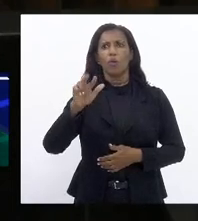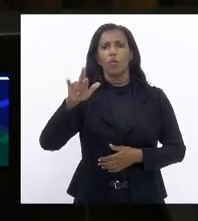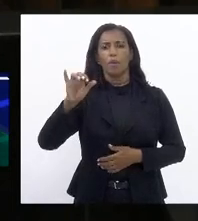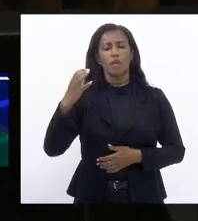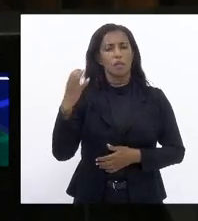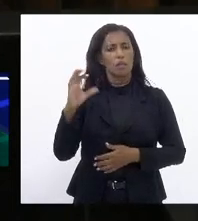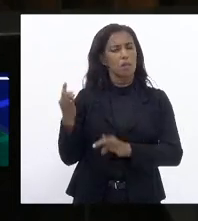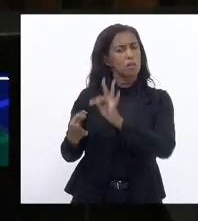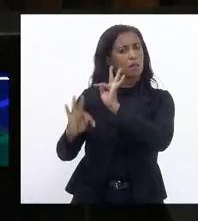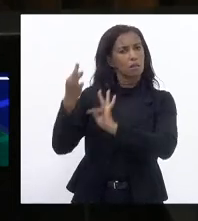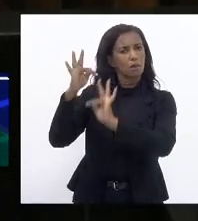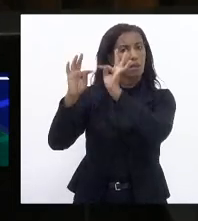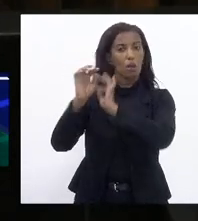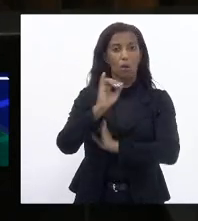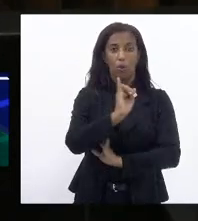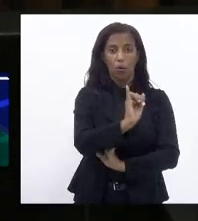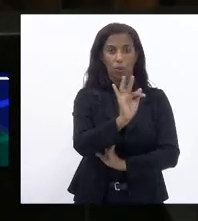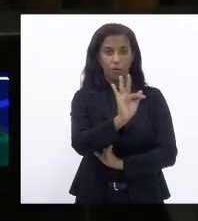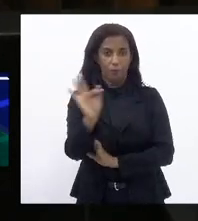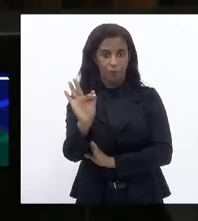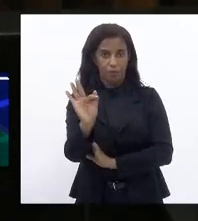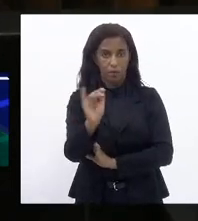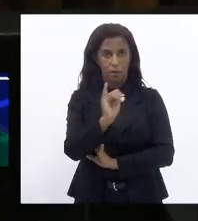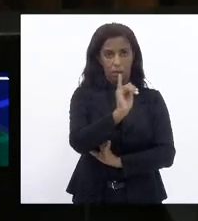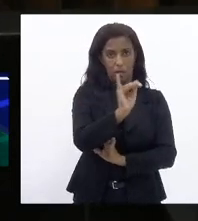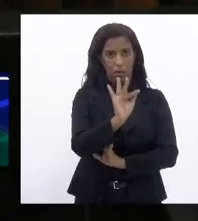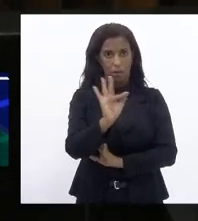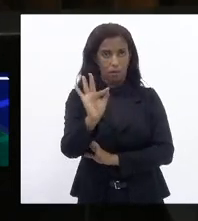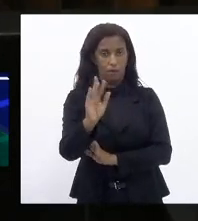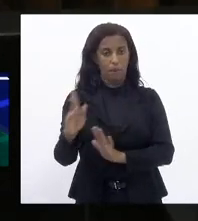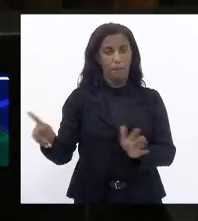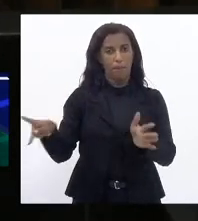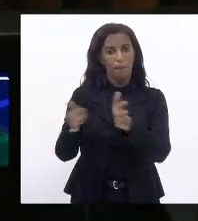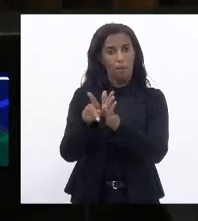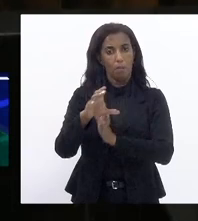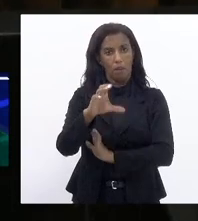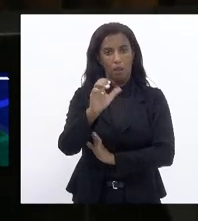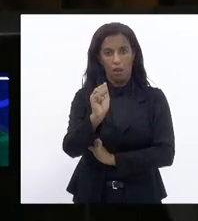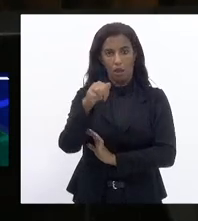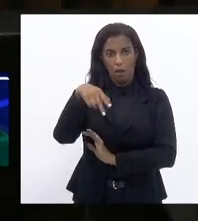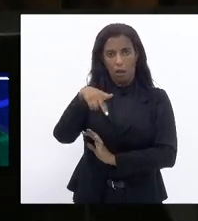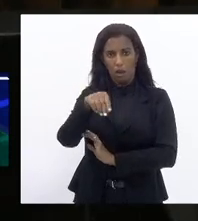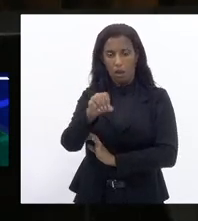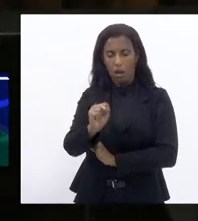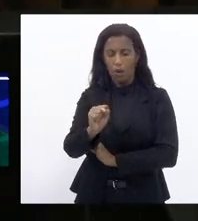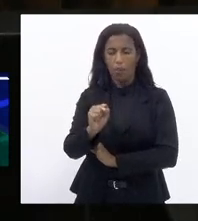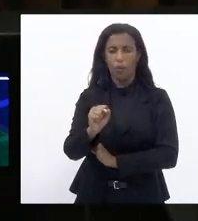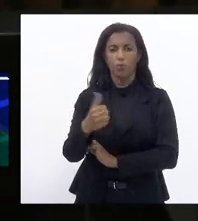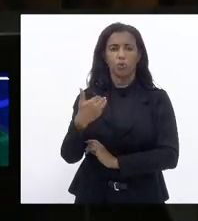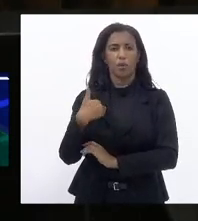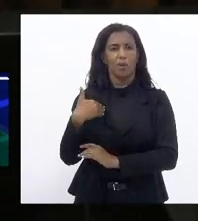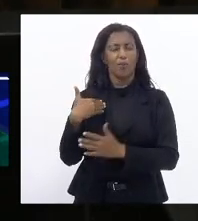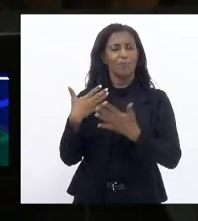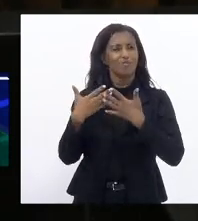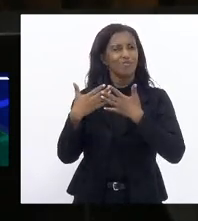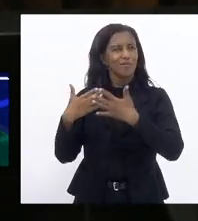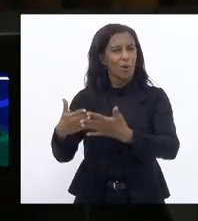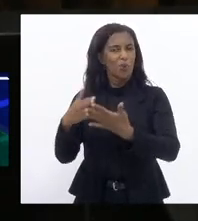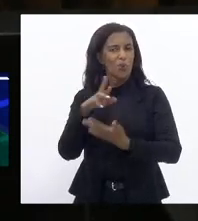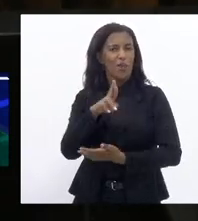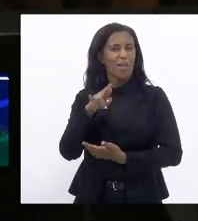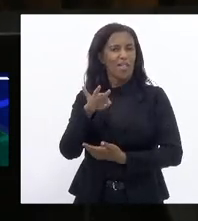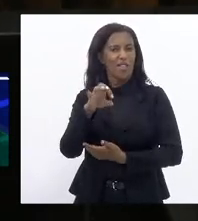Tecnologia, o IFE, sediado em Campos. Saúdo o seu reitor, o professor Jefferson